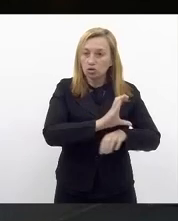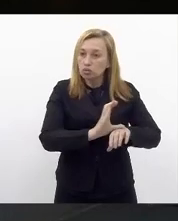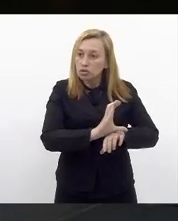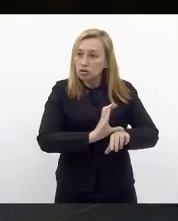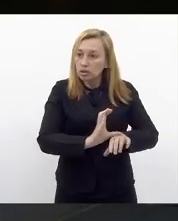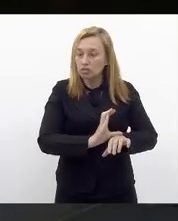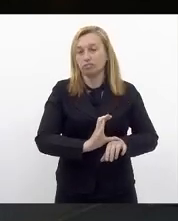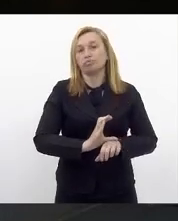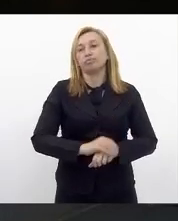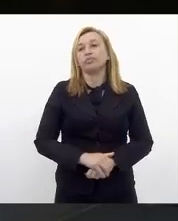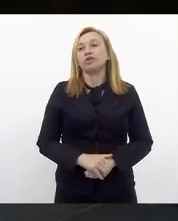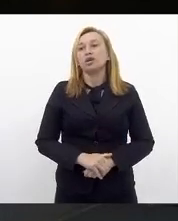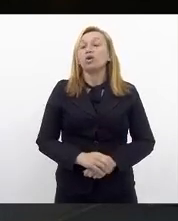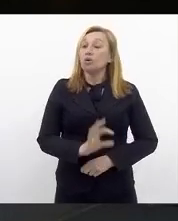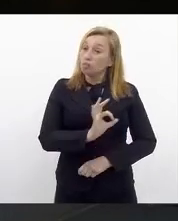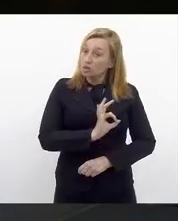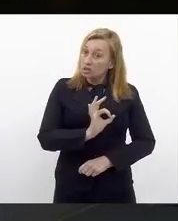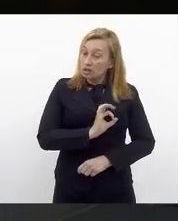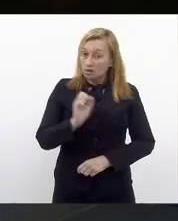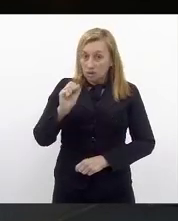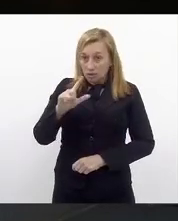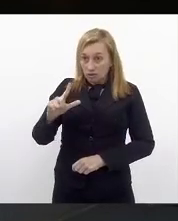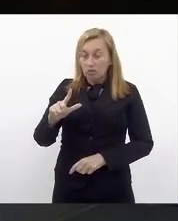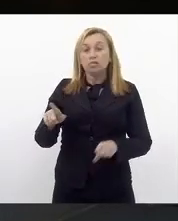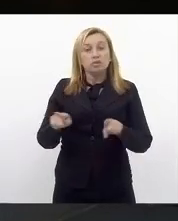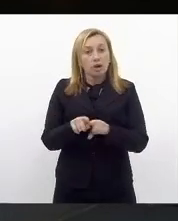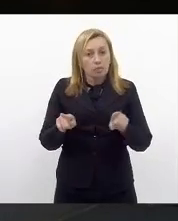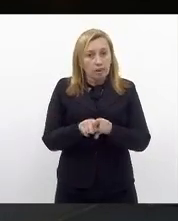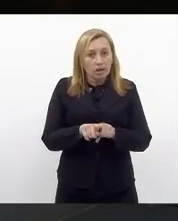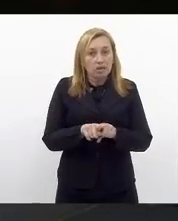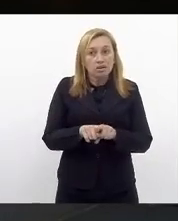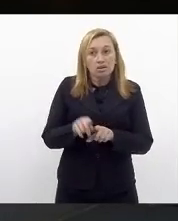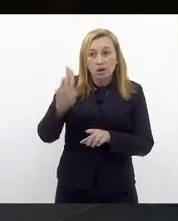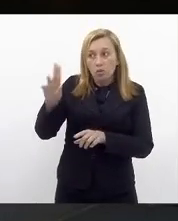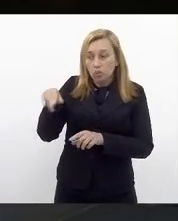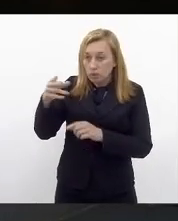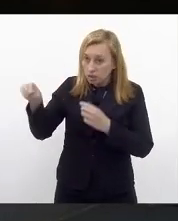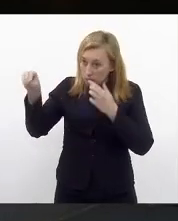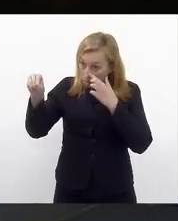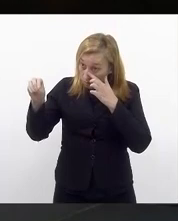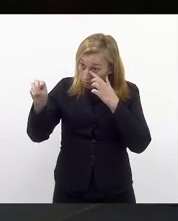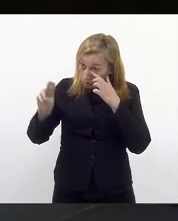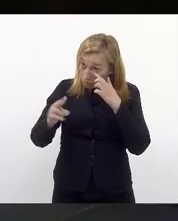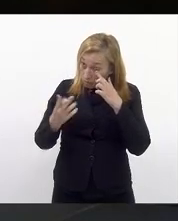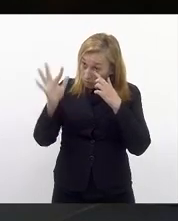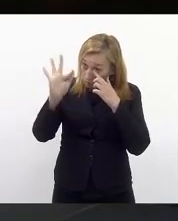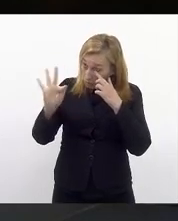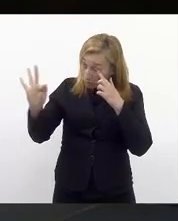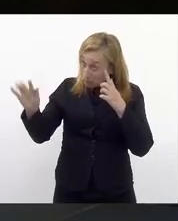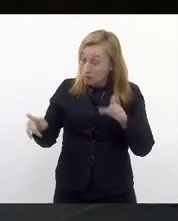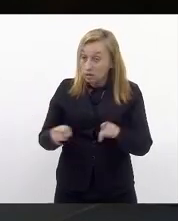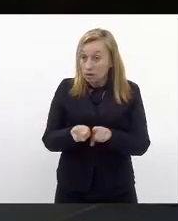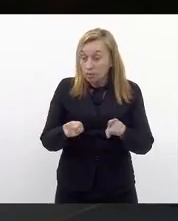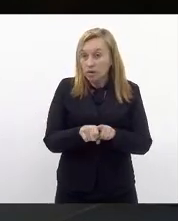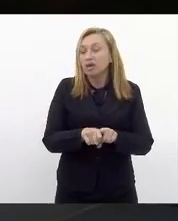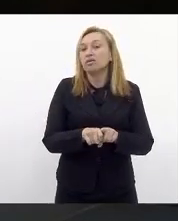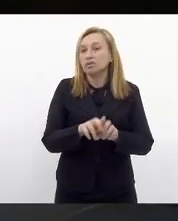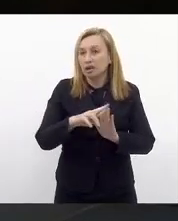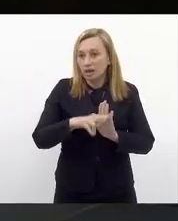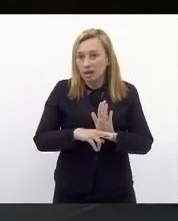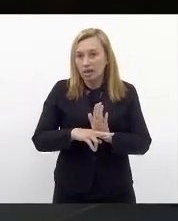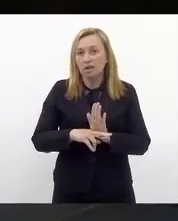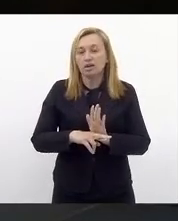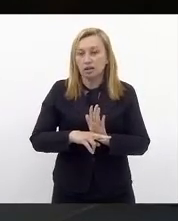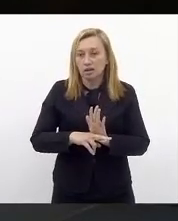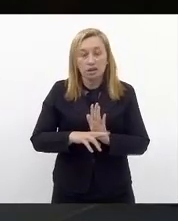ou seja o policial civil também da União tá o policial federal ele tá também com essa regra